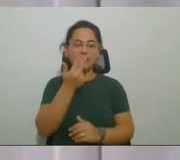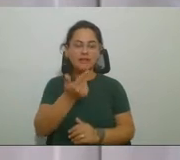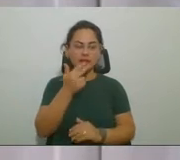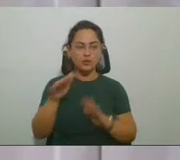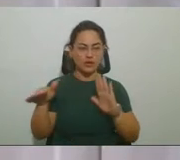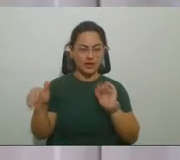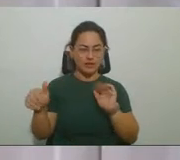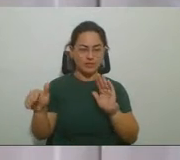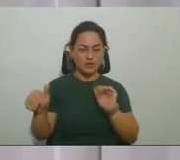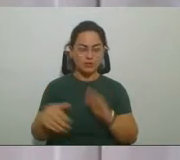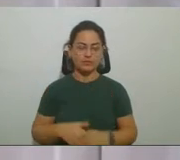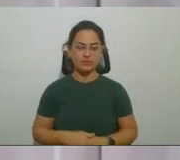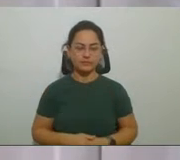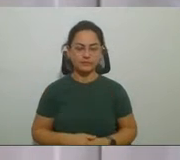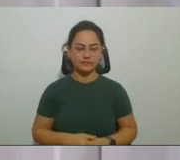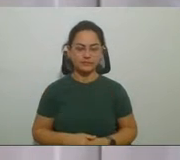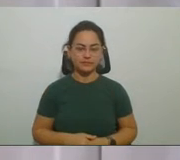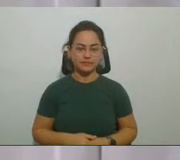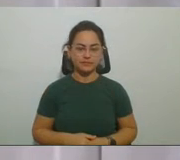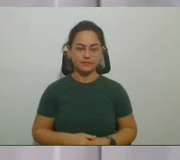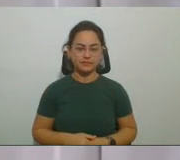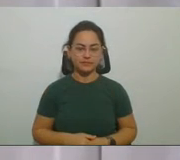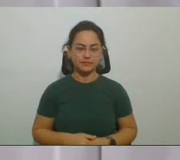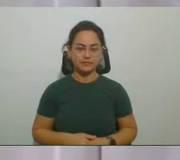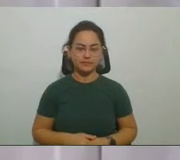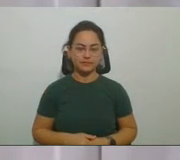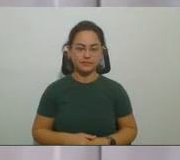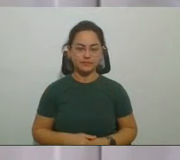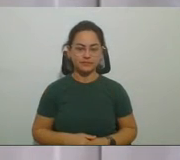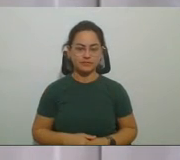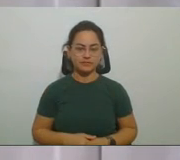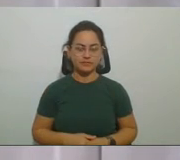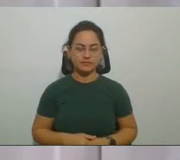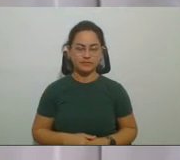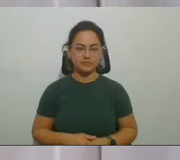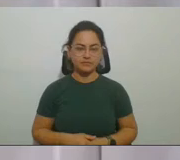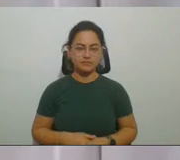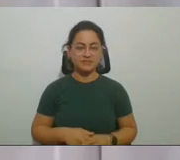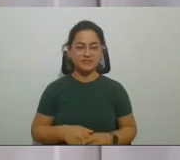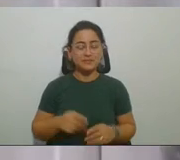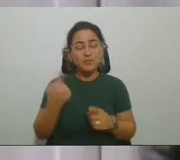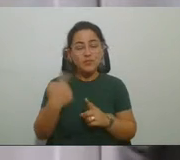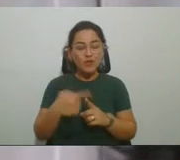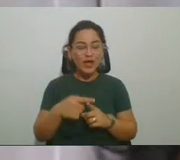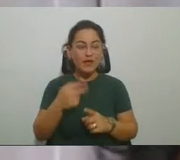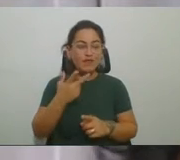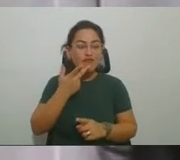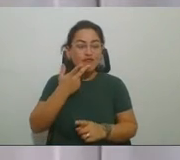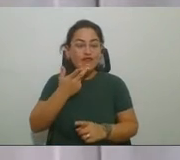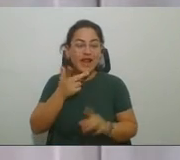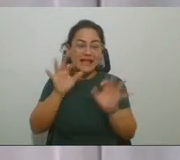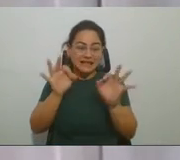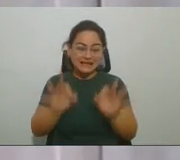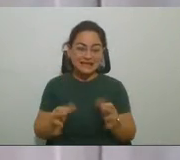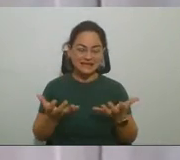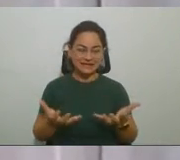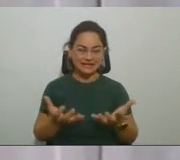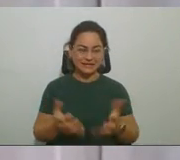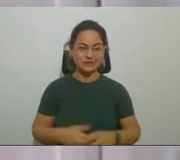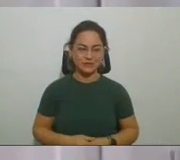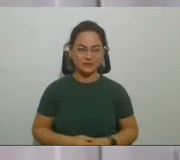De tal forma que sejam menores os erros com conceito e linguístico.